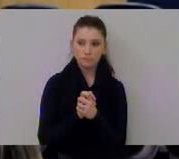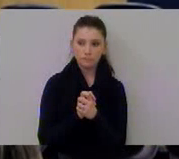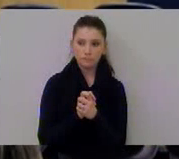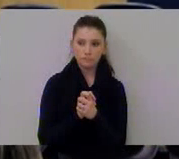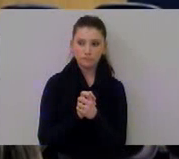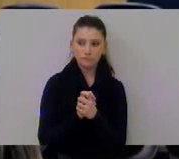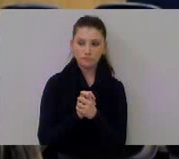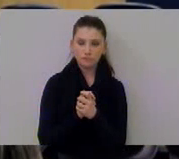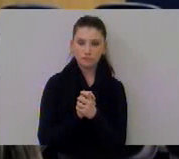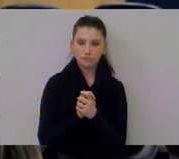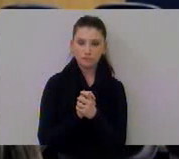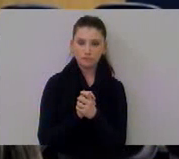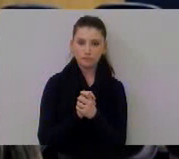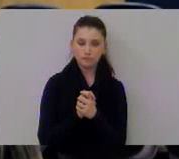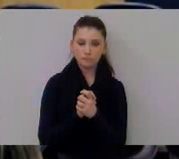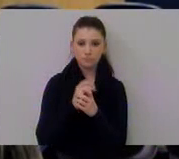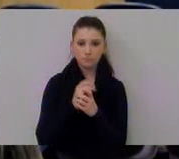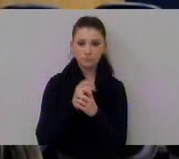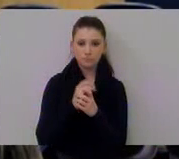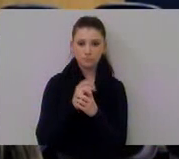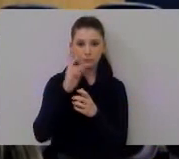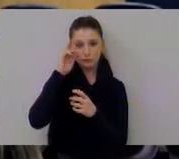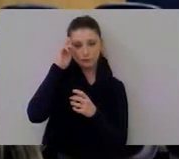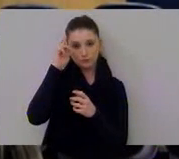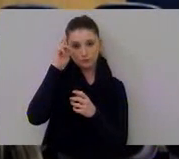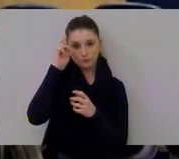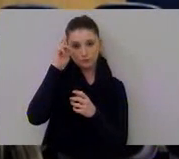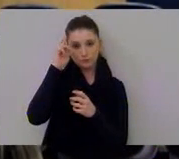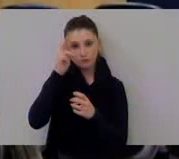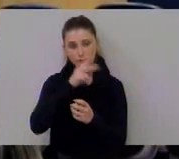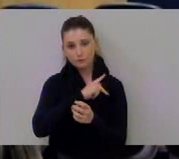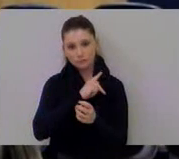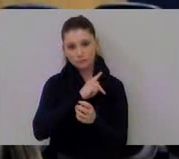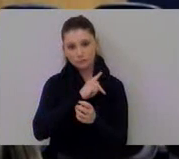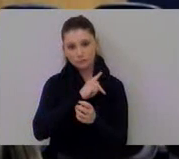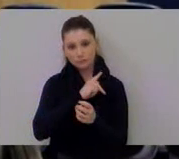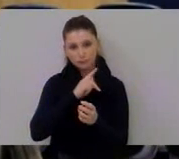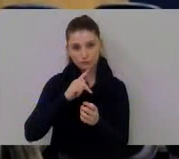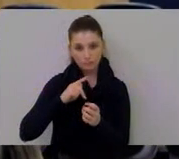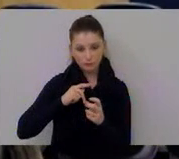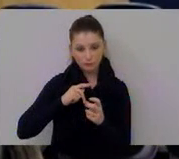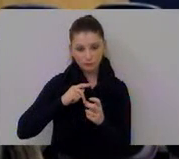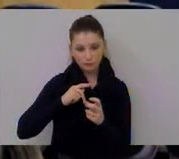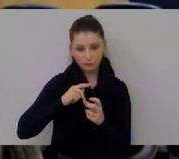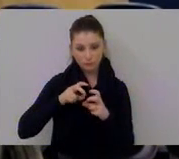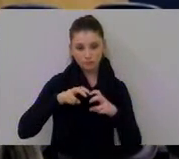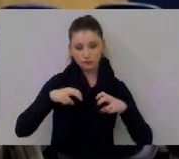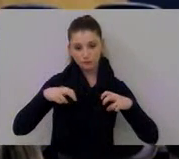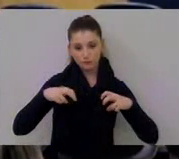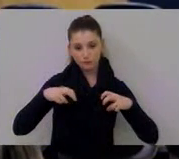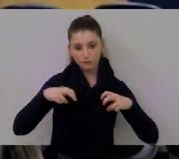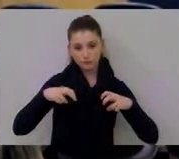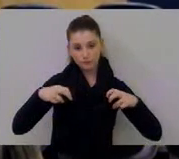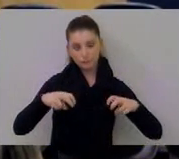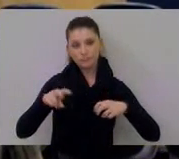Senhor presidente, demais membros da mesa, vereadoras,